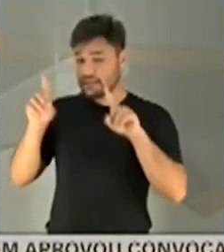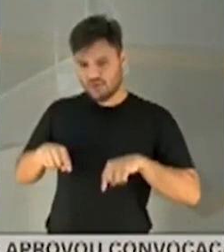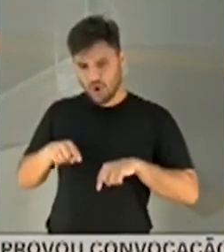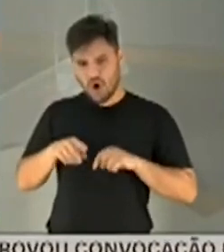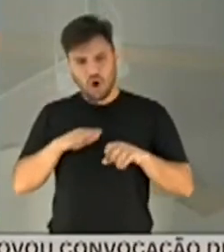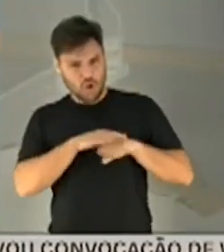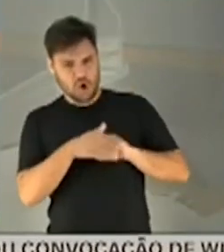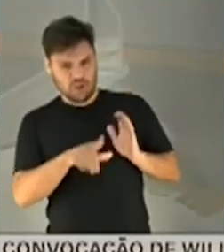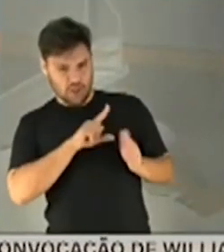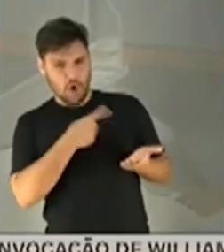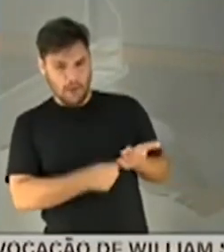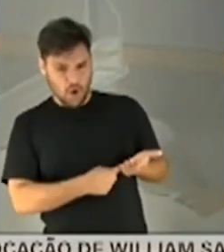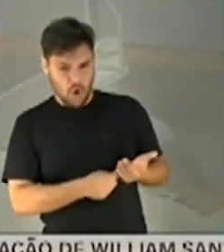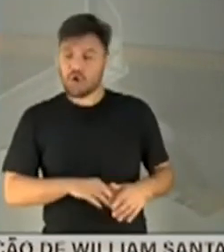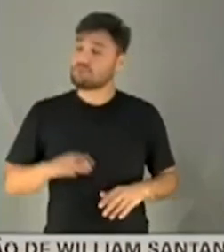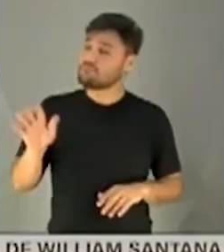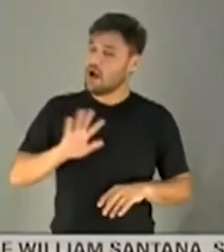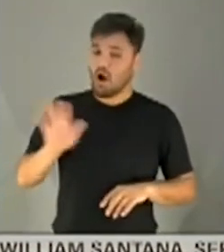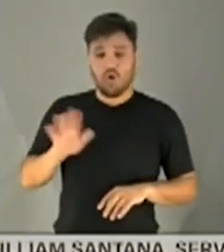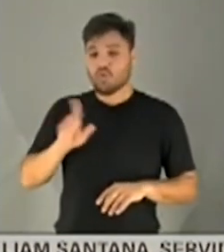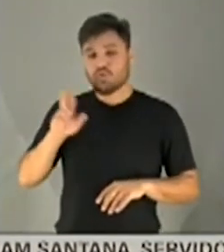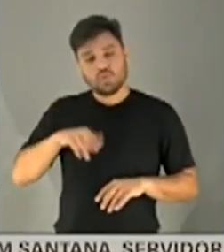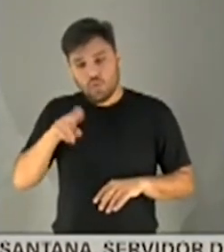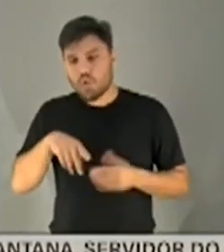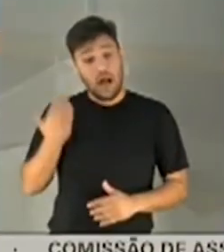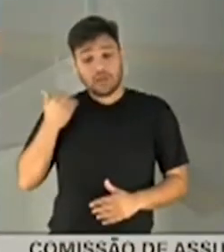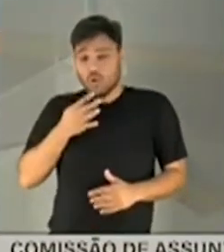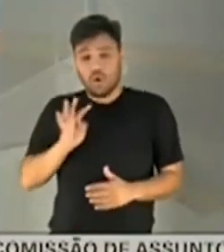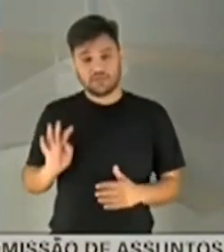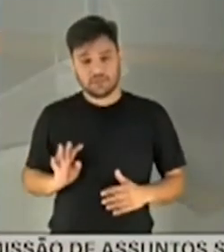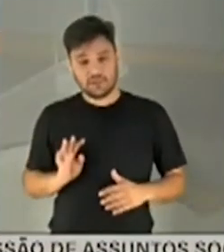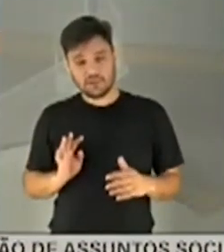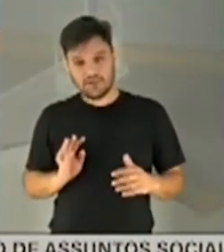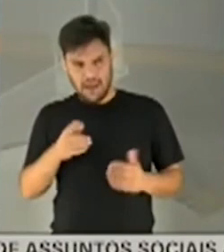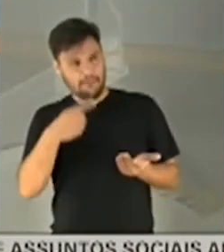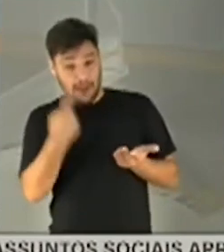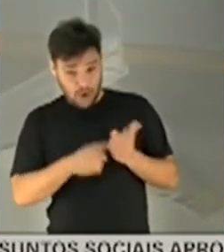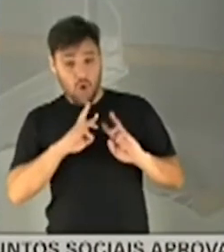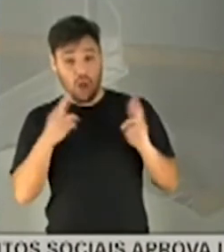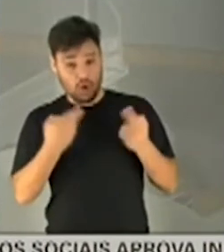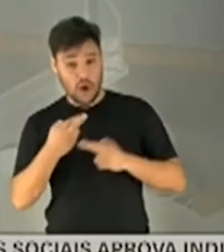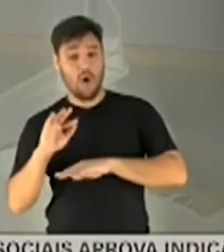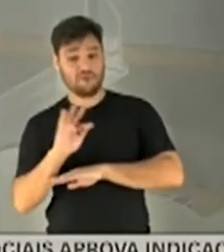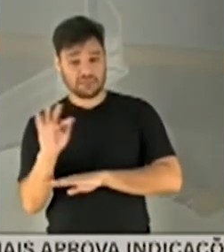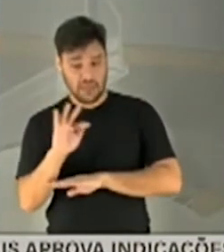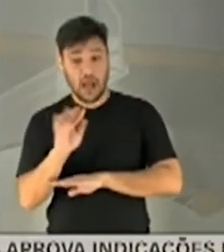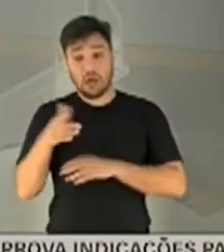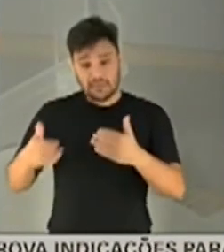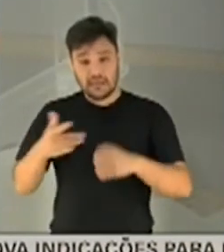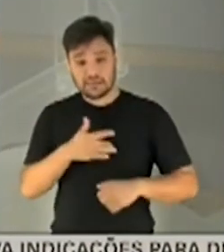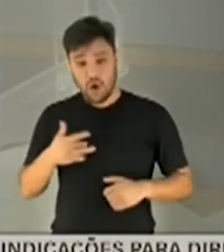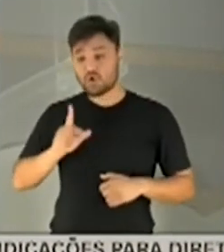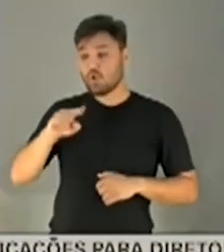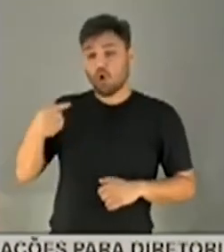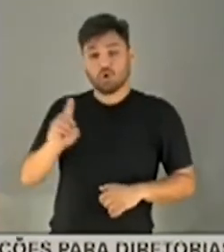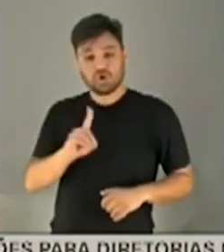já esse encontro? Eu nunca marquei encontro com o cabo Dominguete. Mas o senhor marcou um encontro, uma agenda oficial no Ministério da Saúde no dia seguinte?